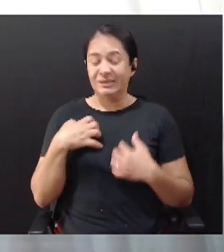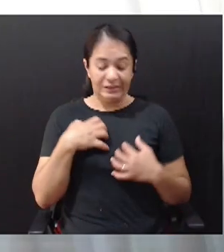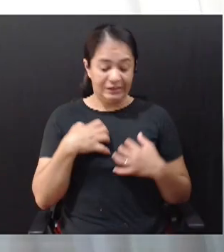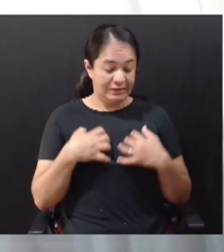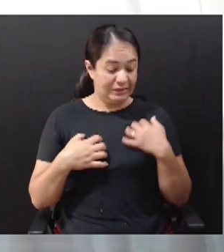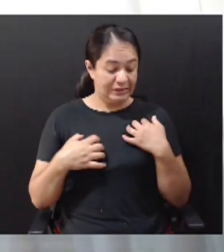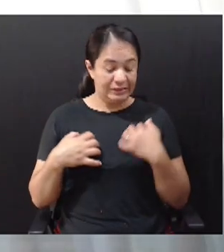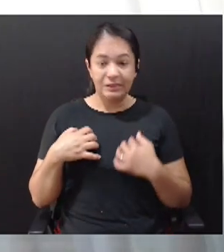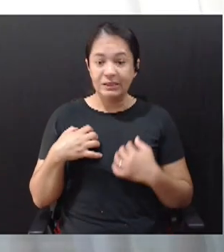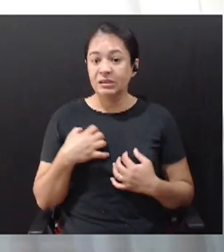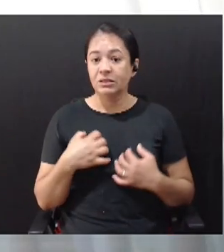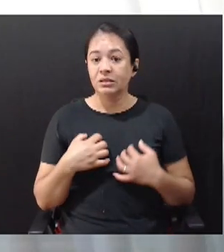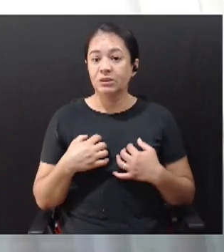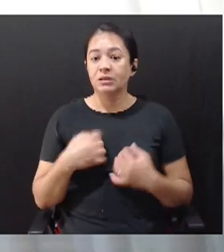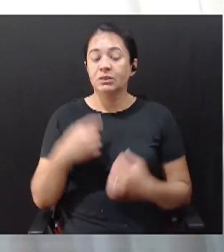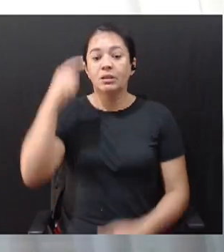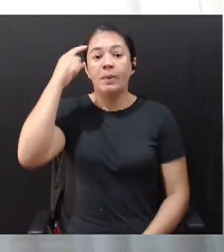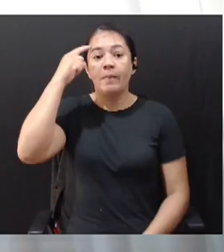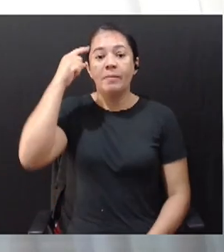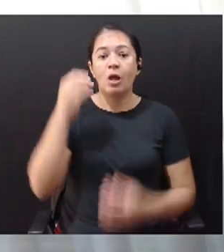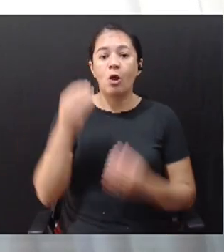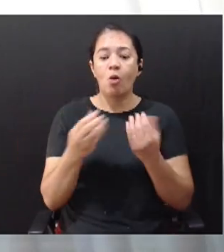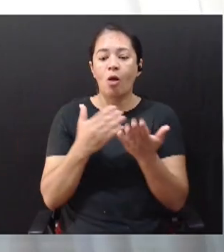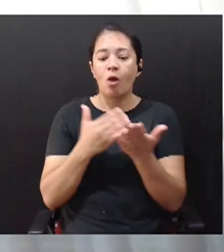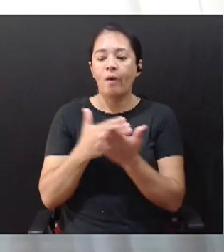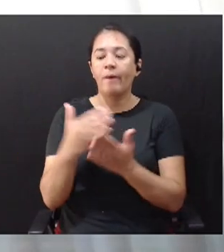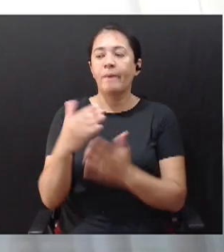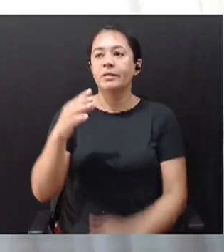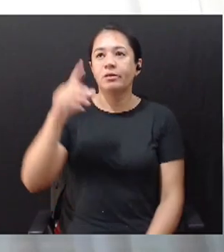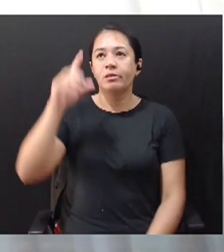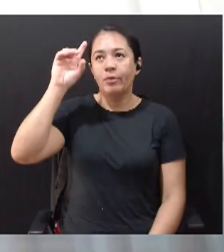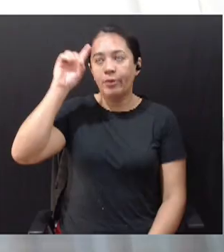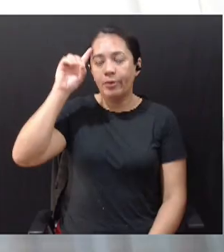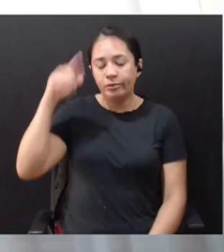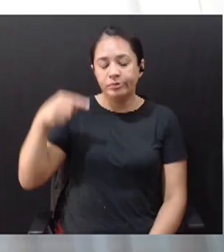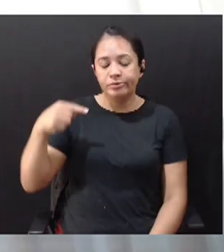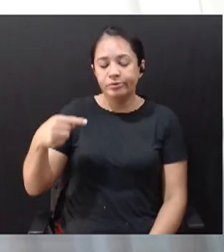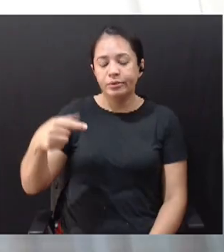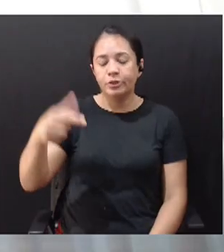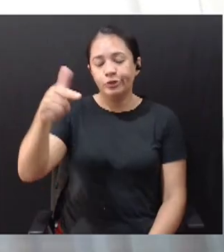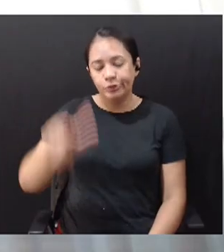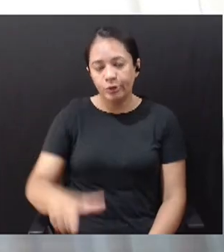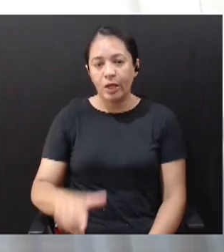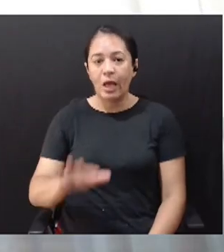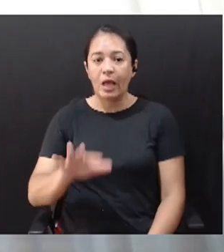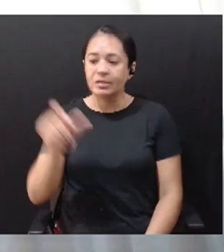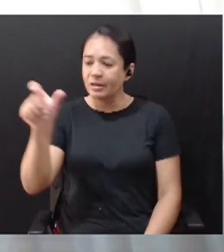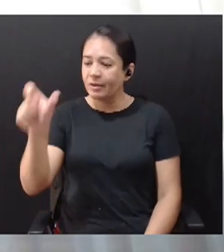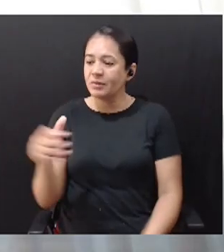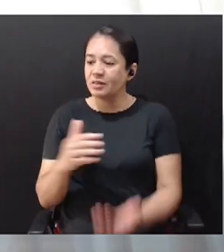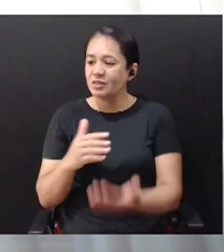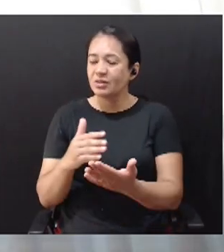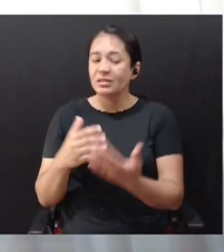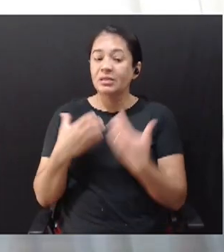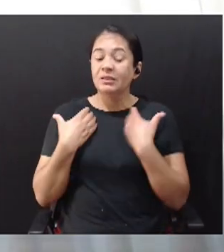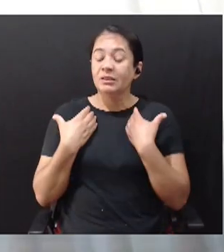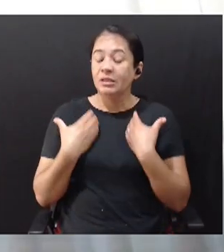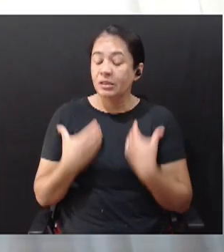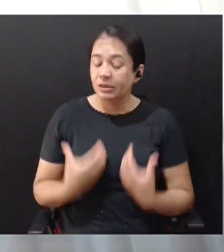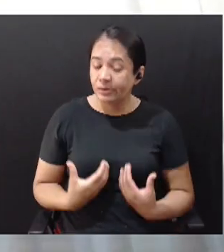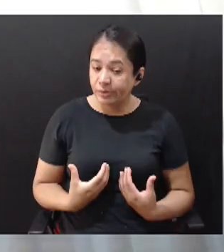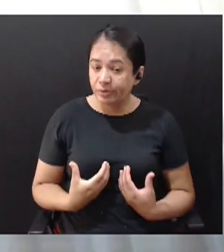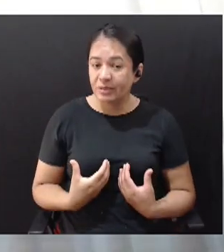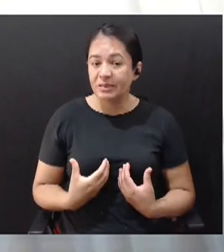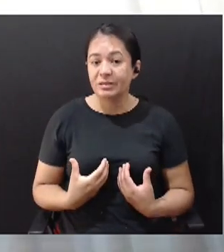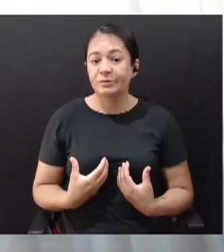de pensar em começar a rotina. Muitas vezes a pessoa está muito sobrecarregada dentro do